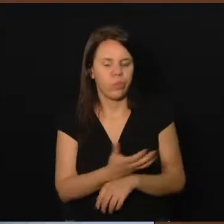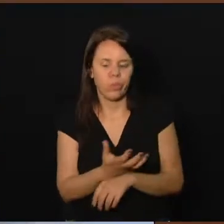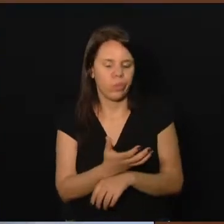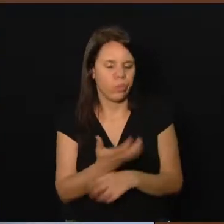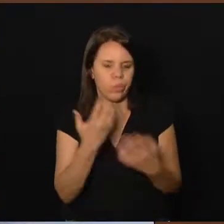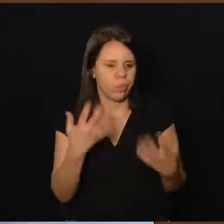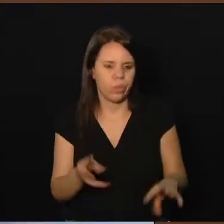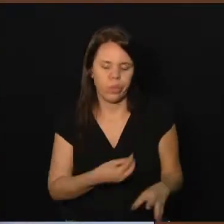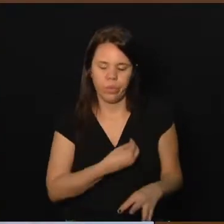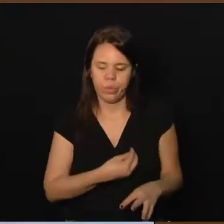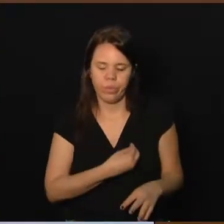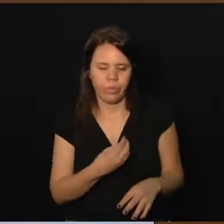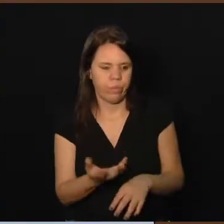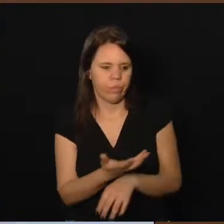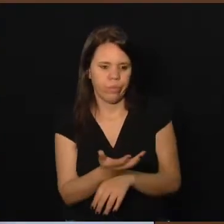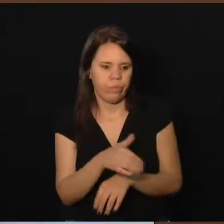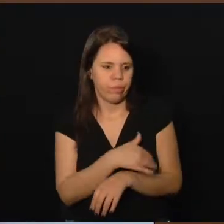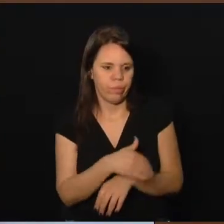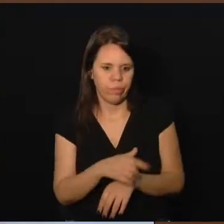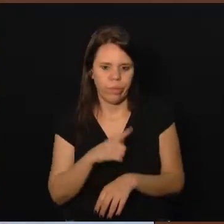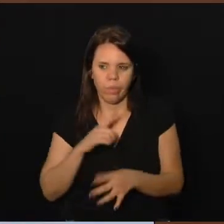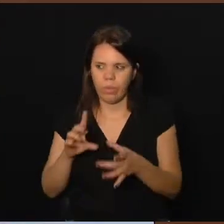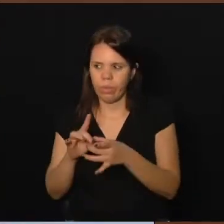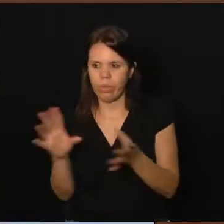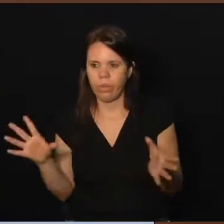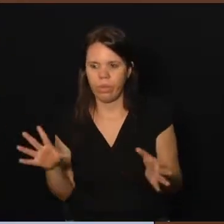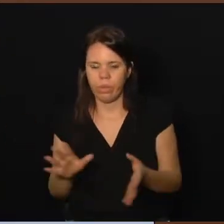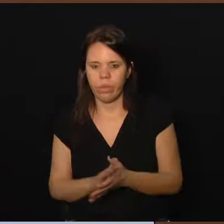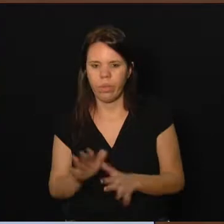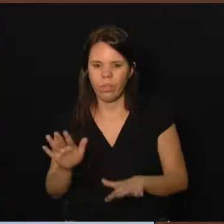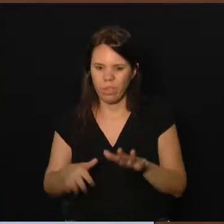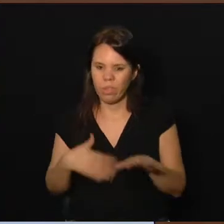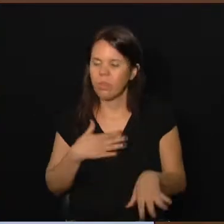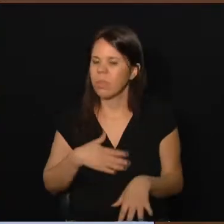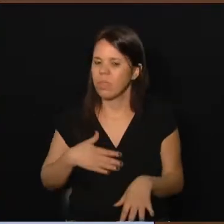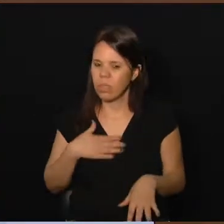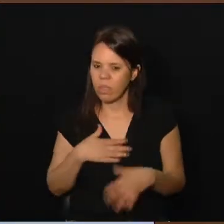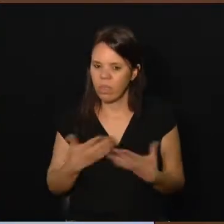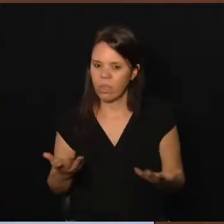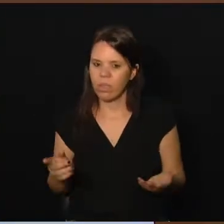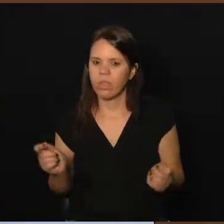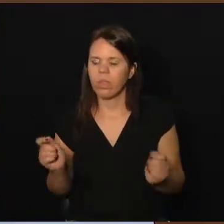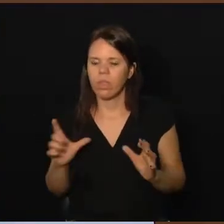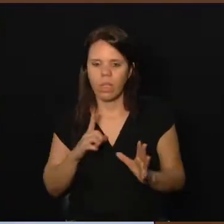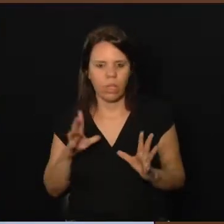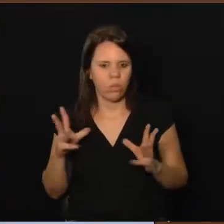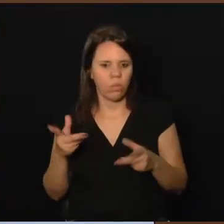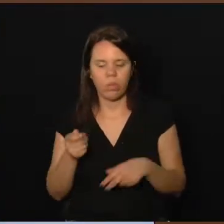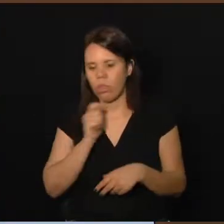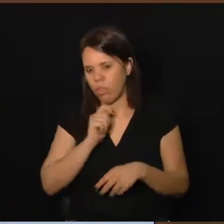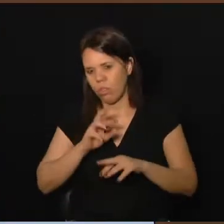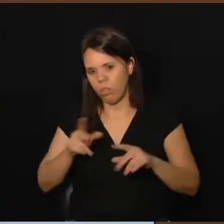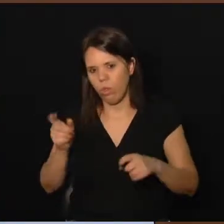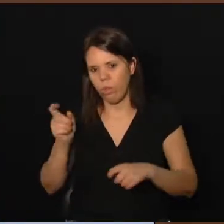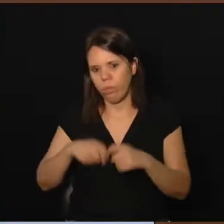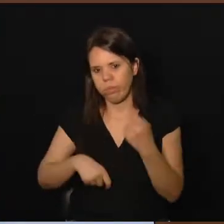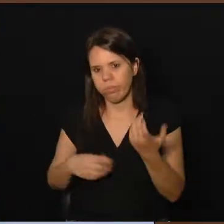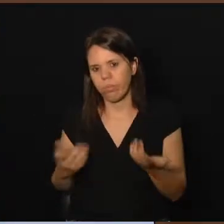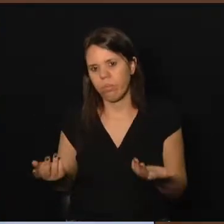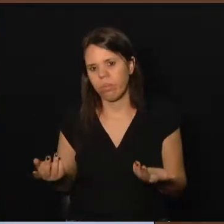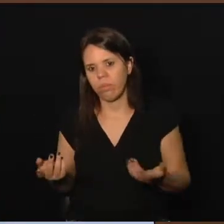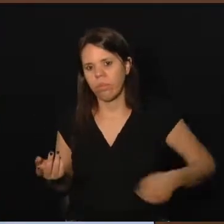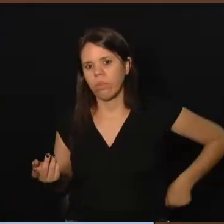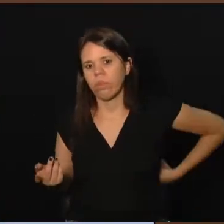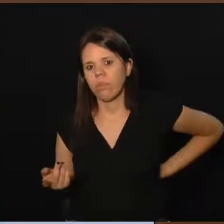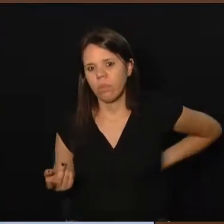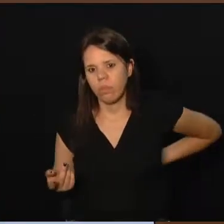rua. É que essa liberdade da rua, às vezes, é muito prazerosa, porque na rua você tem tudo. Você tem droga, você tem sexo, você